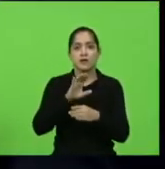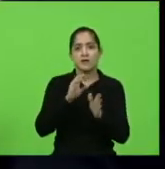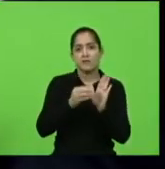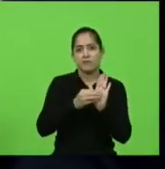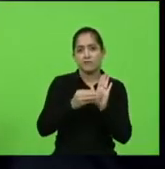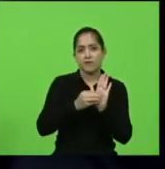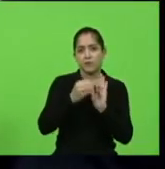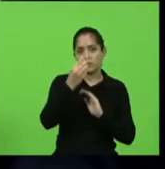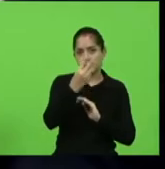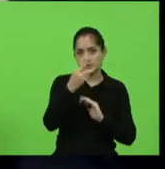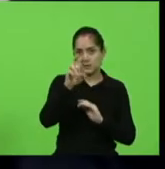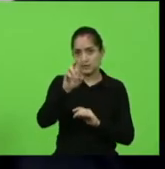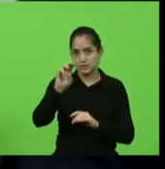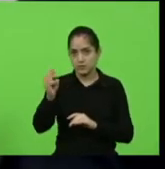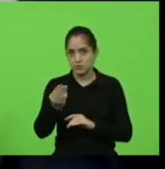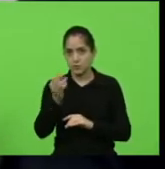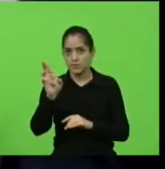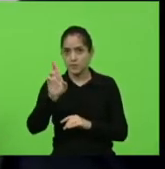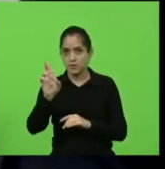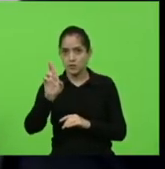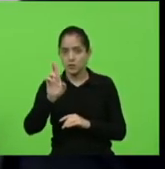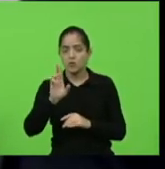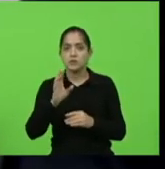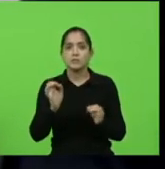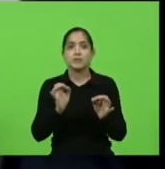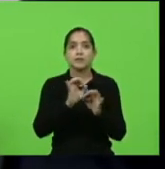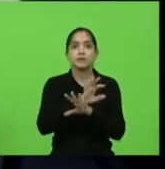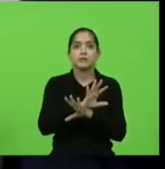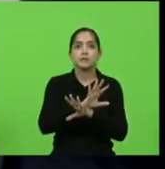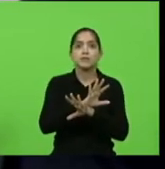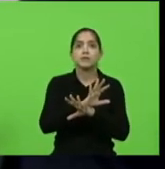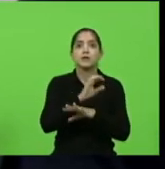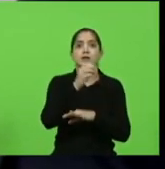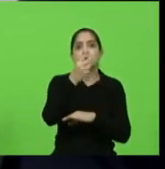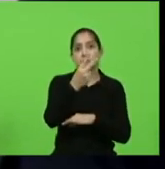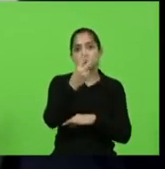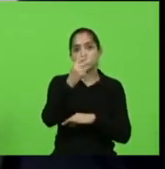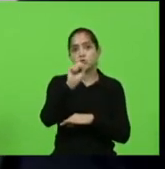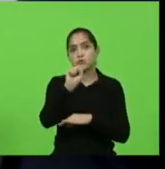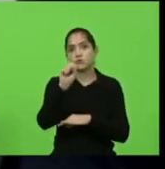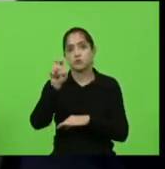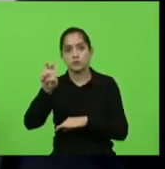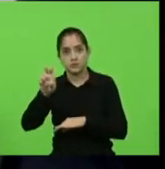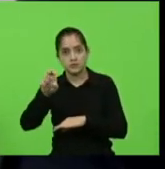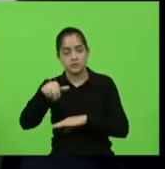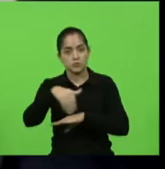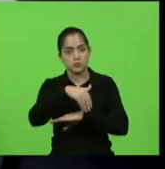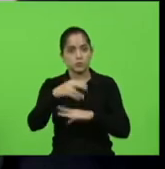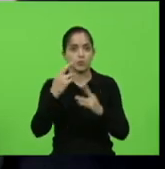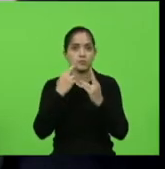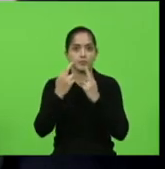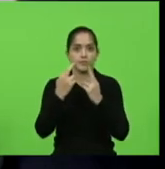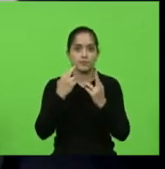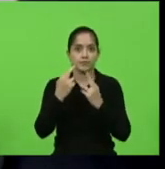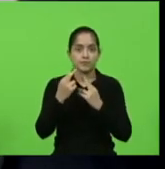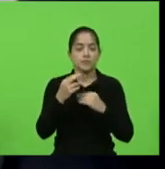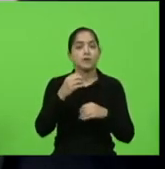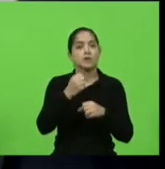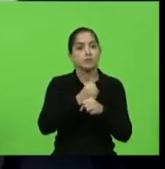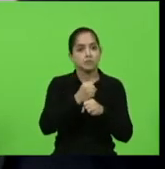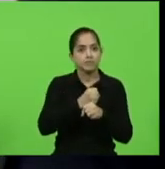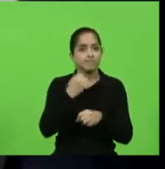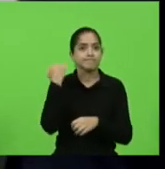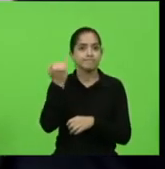milhões para concluir a 285 ali no sul de Santa Catarina. É uma obra